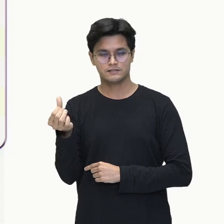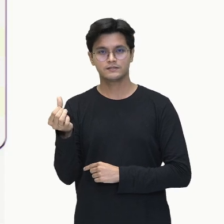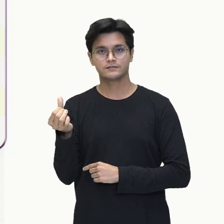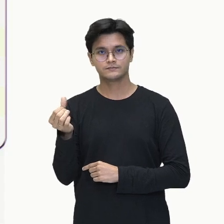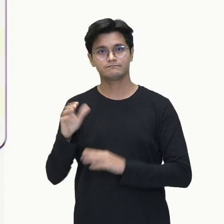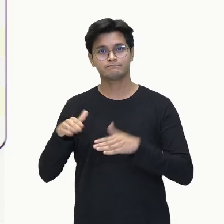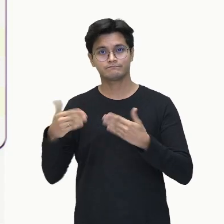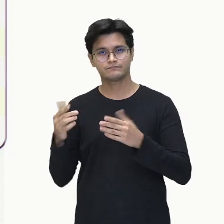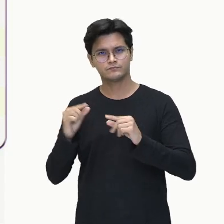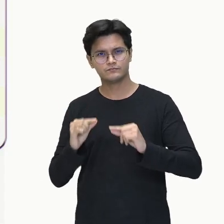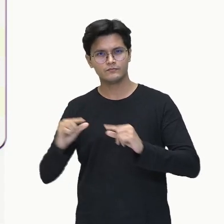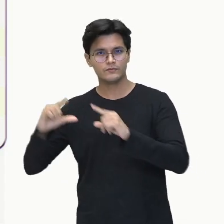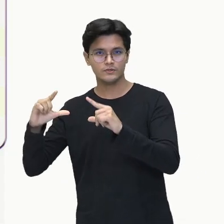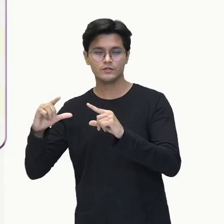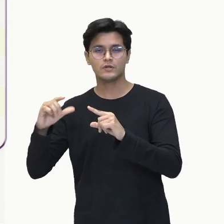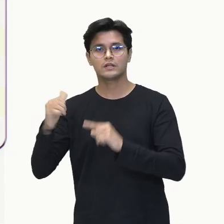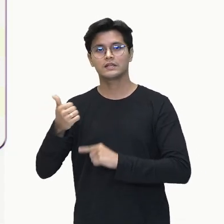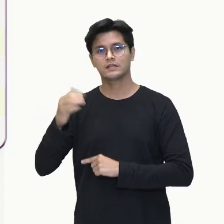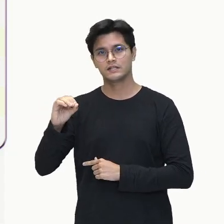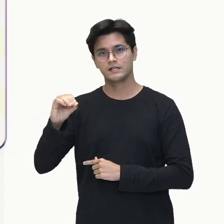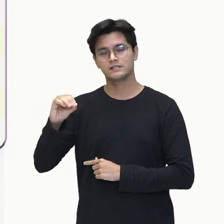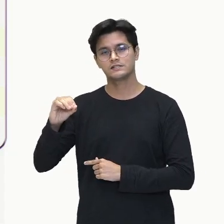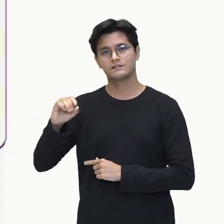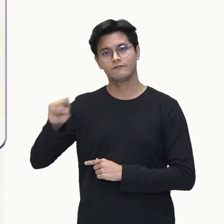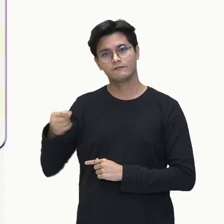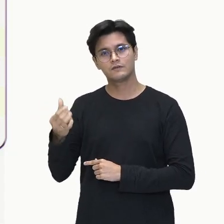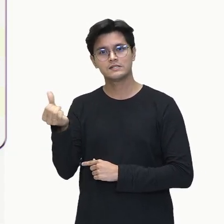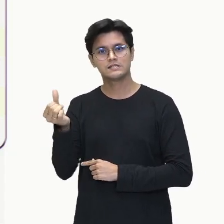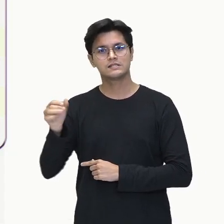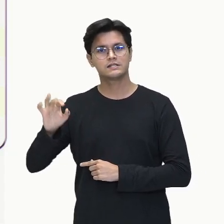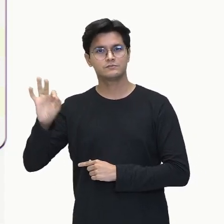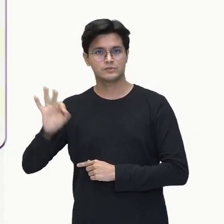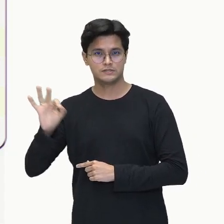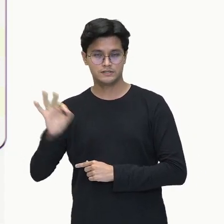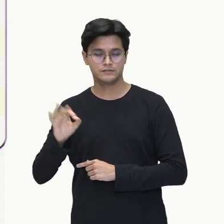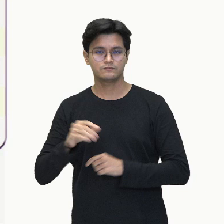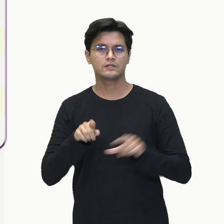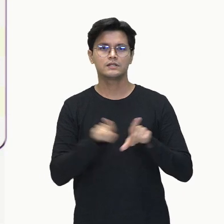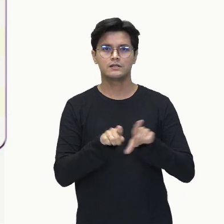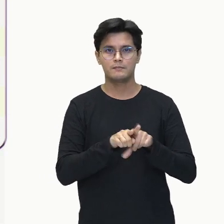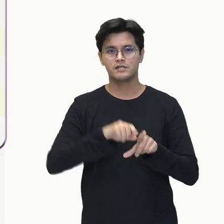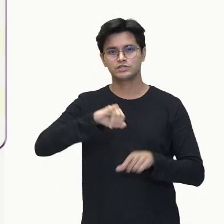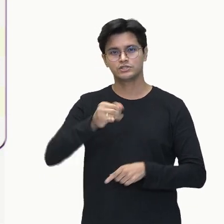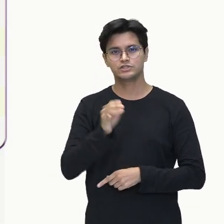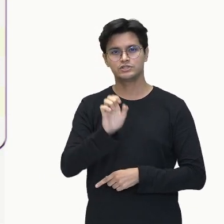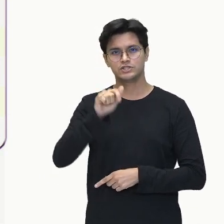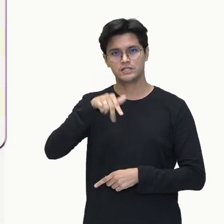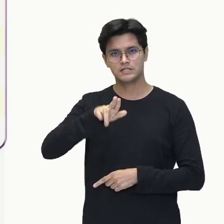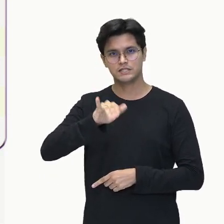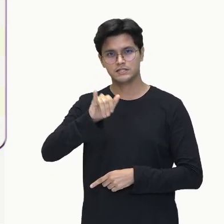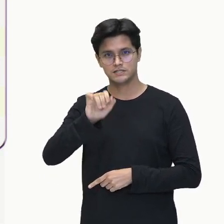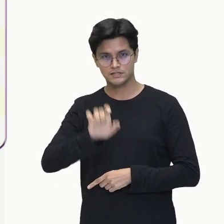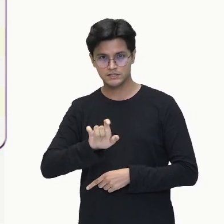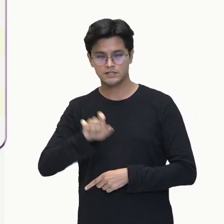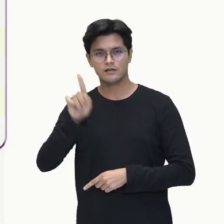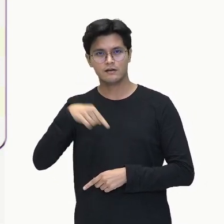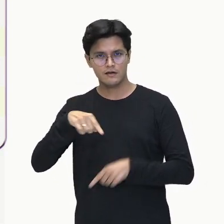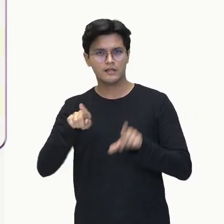10,3%. Jequié, na Bahia, também aqui em terceiro lugar, né, deixa eu marcar o Camaçari. Jequié, na Bahia,